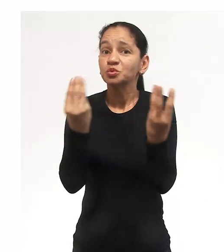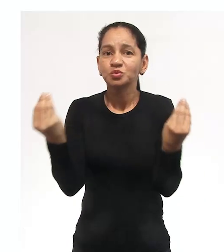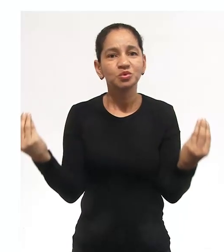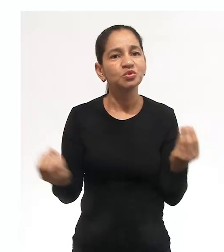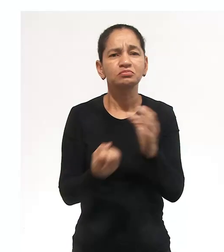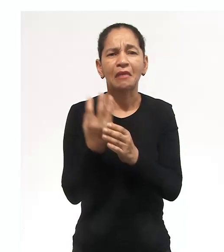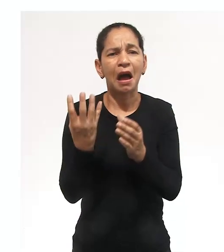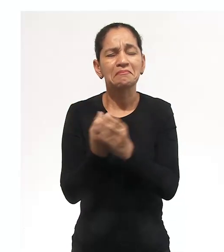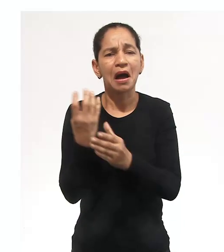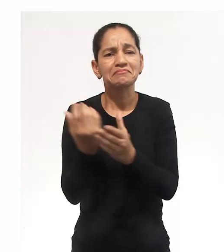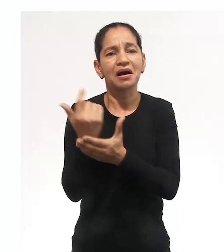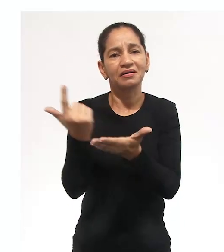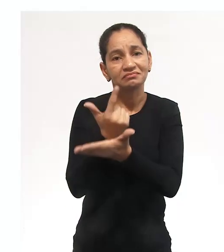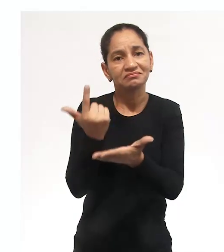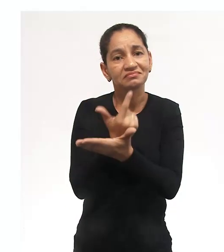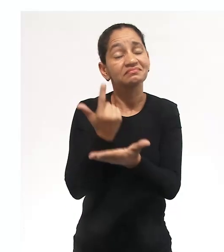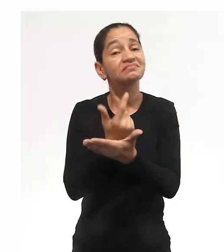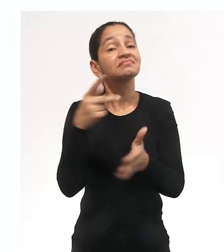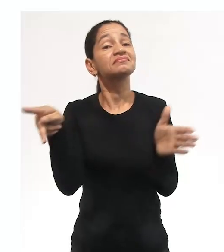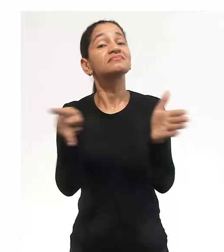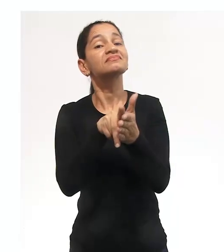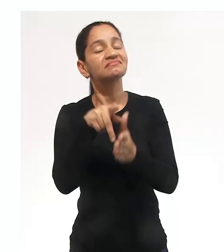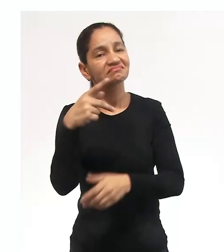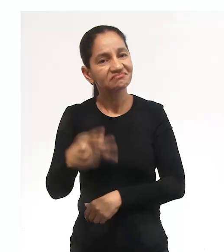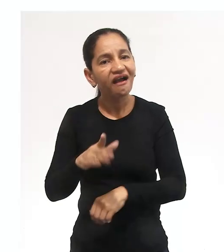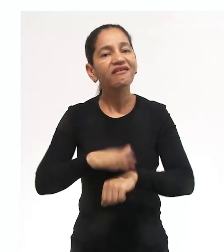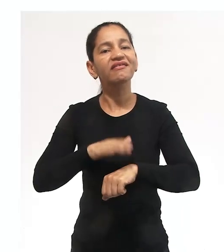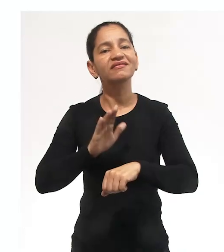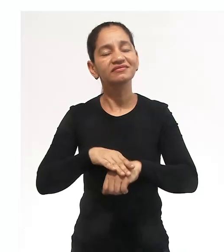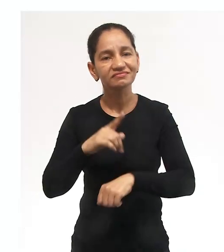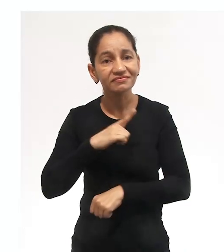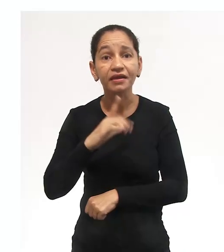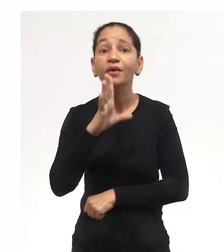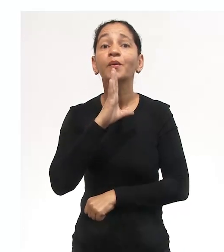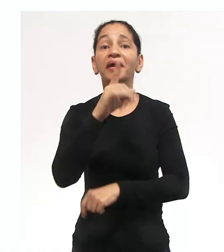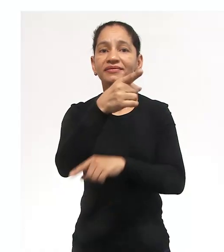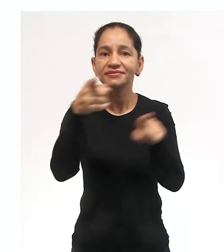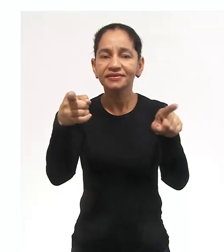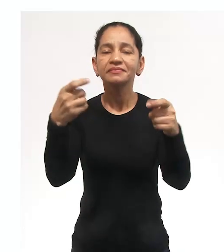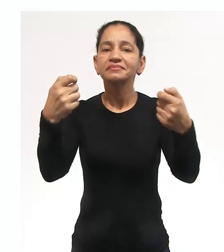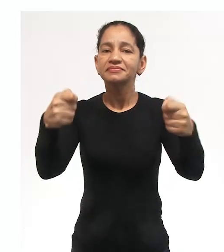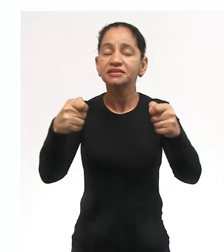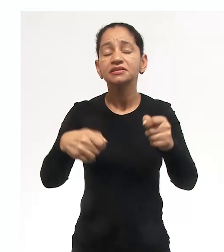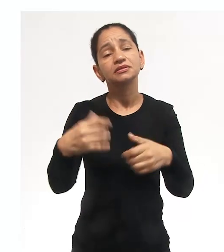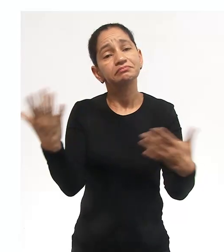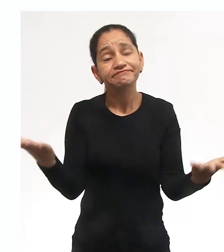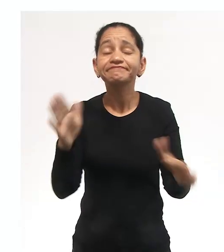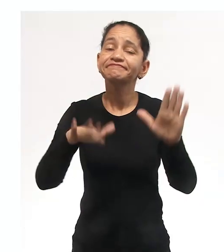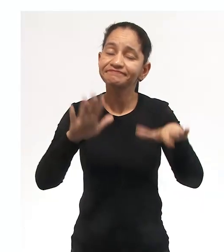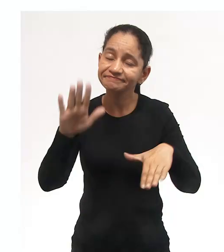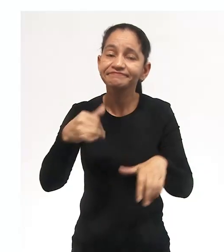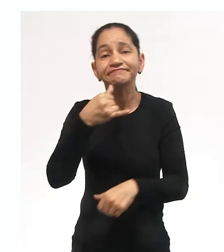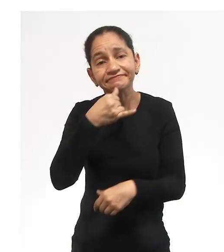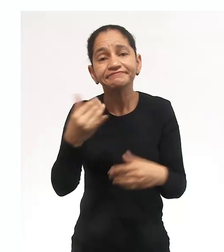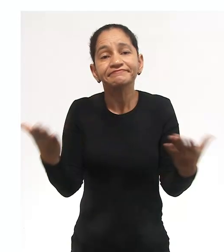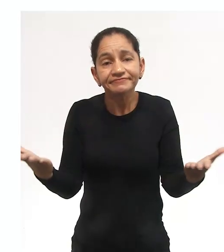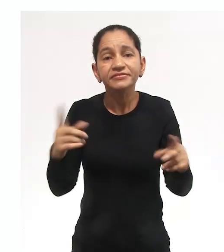inúmeras as produções dos escritores. E nós precisamos conhecer,